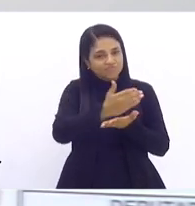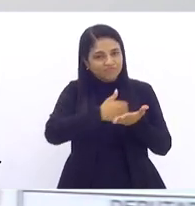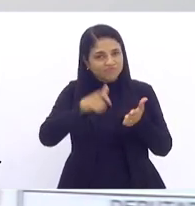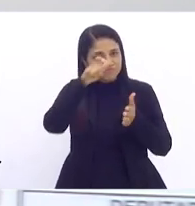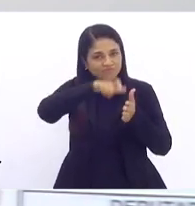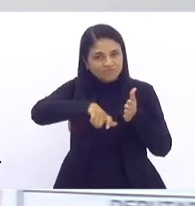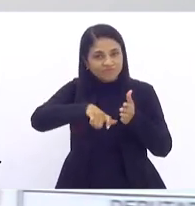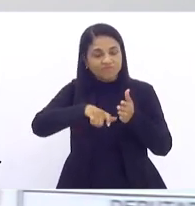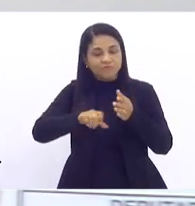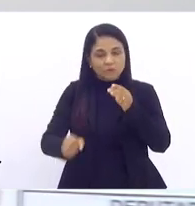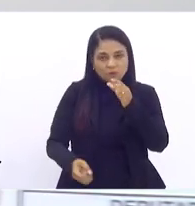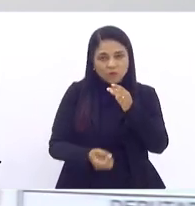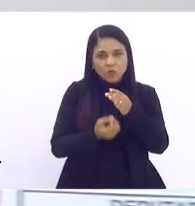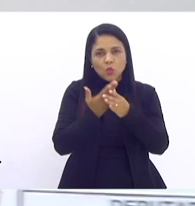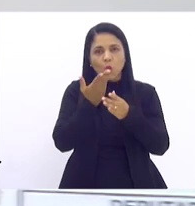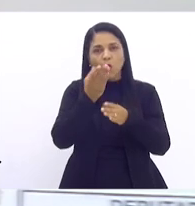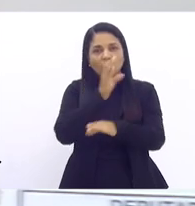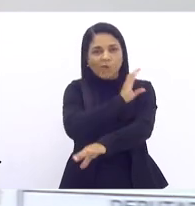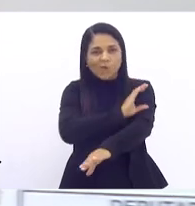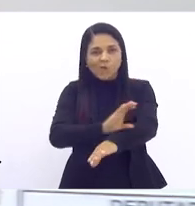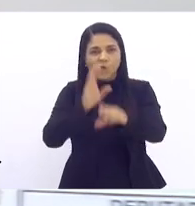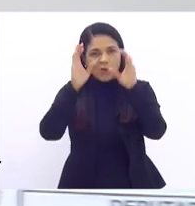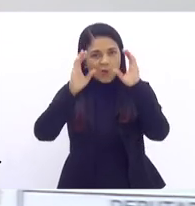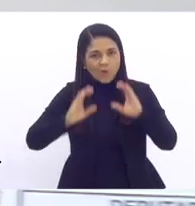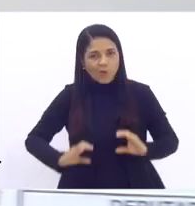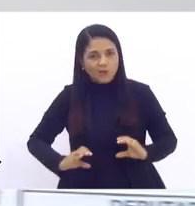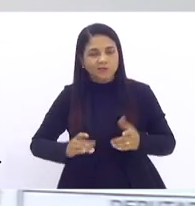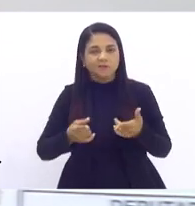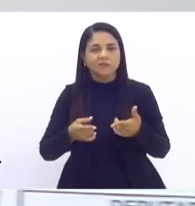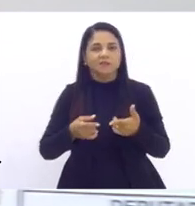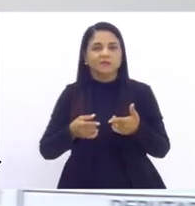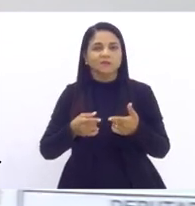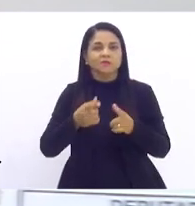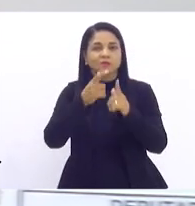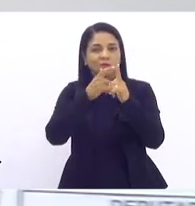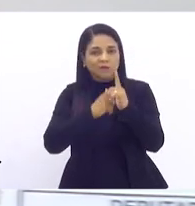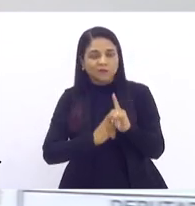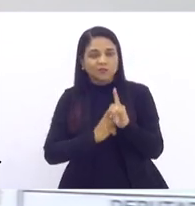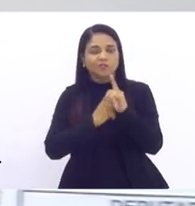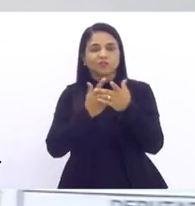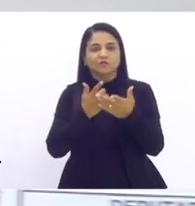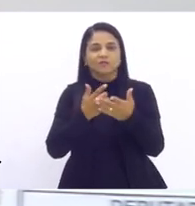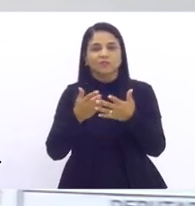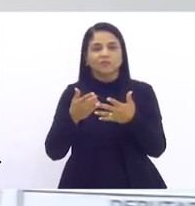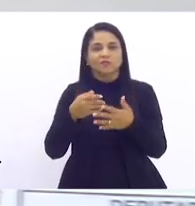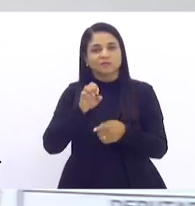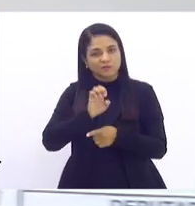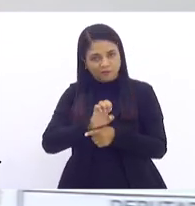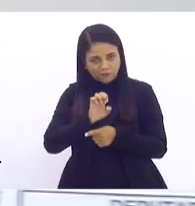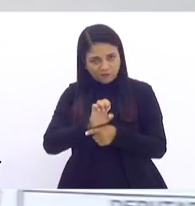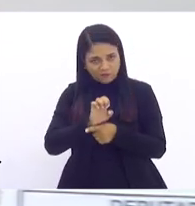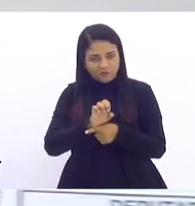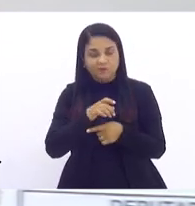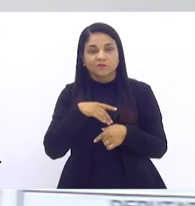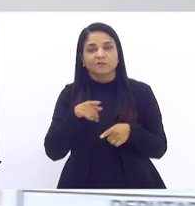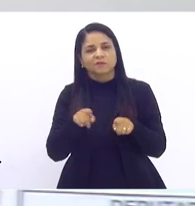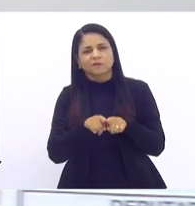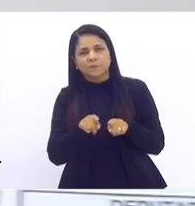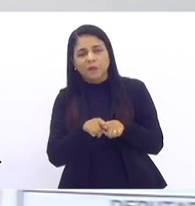construir um novo comportamento com relação às dívidas estaduais foi feito inclusive